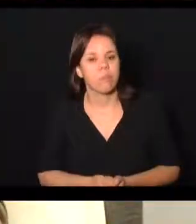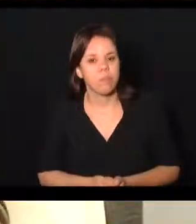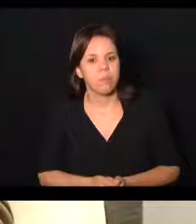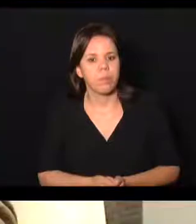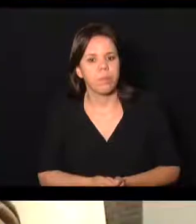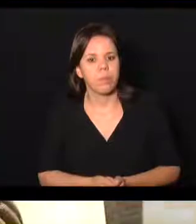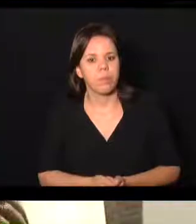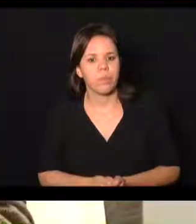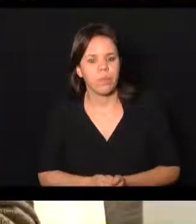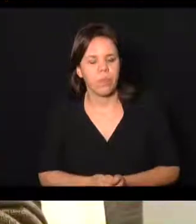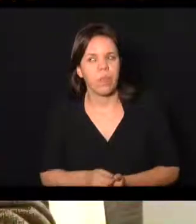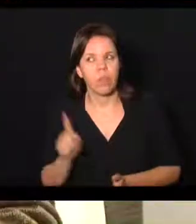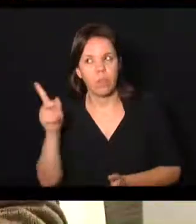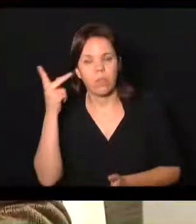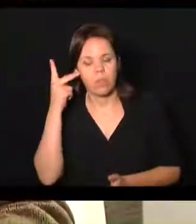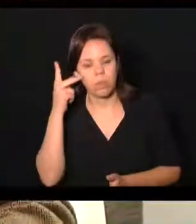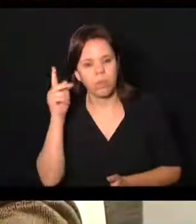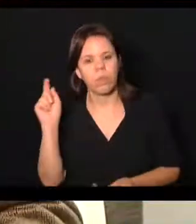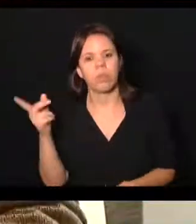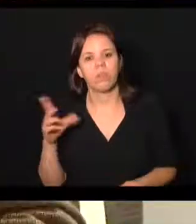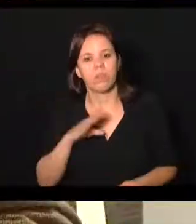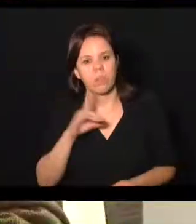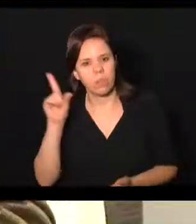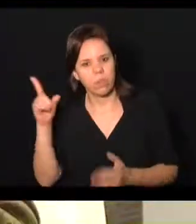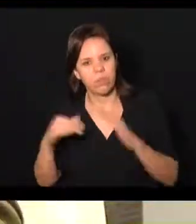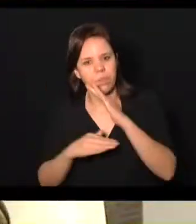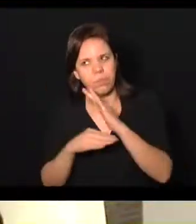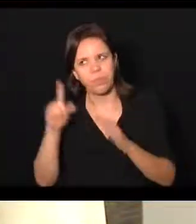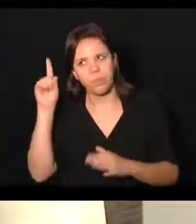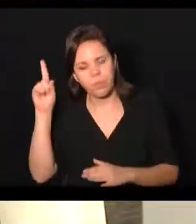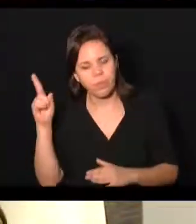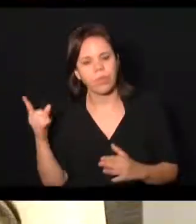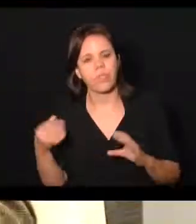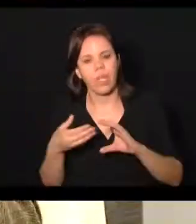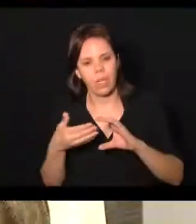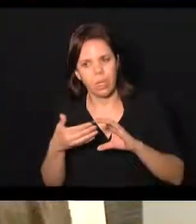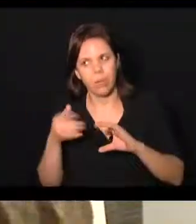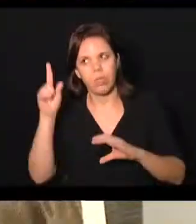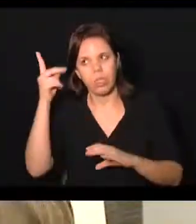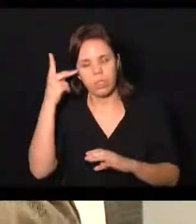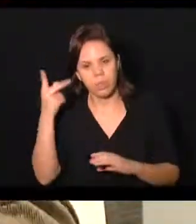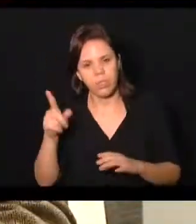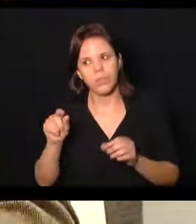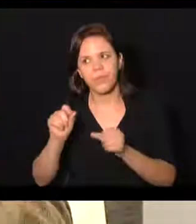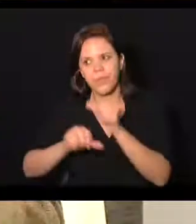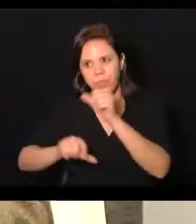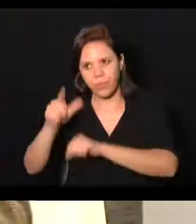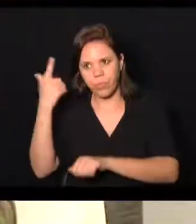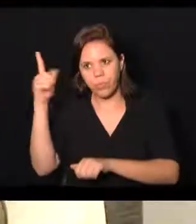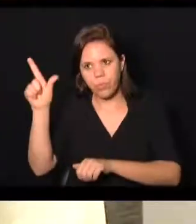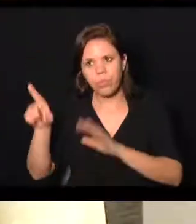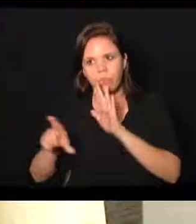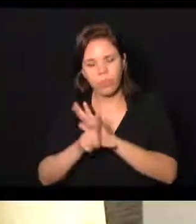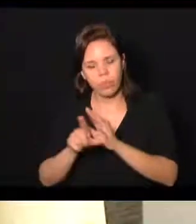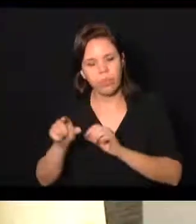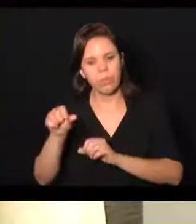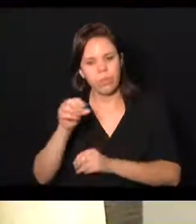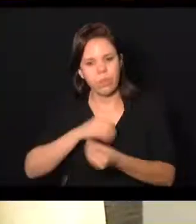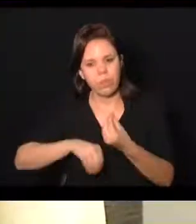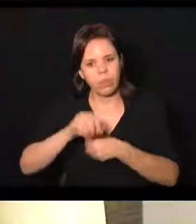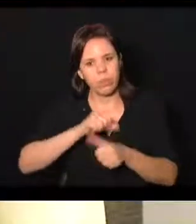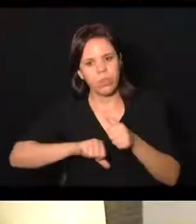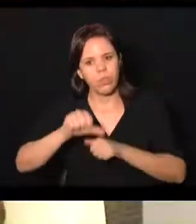precedente. São Paulo, a Câmara de São Paulo fez leis, outro tipo de lei, mas também que mexe